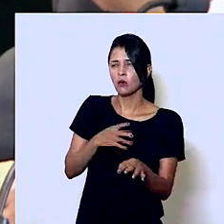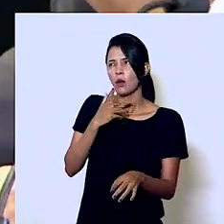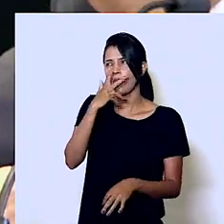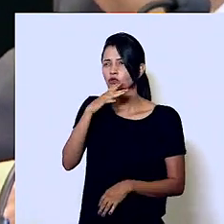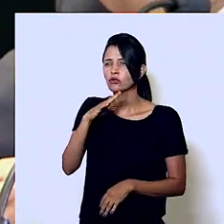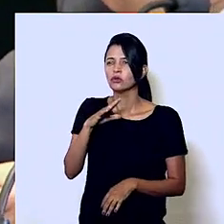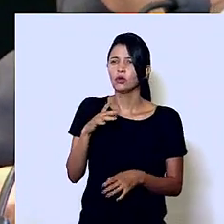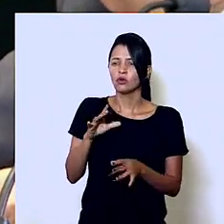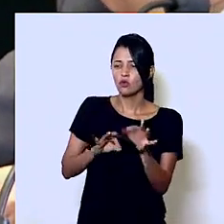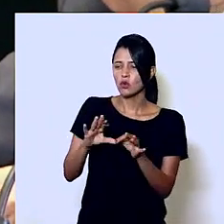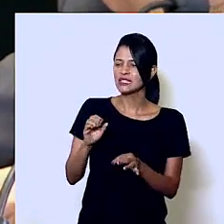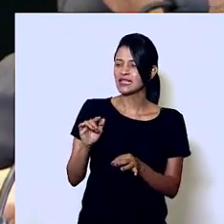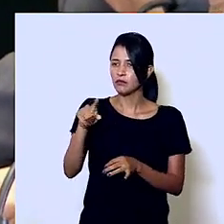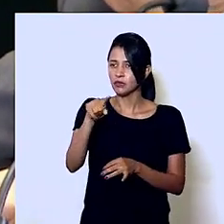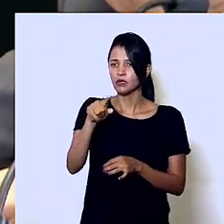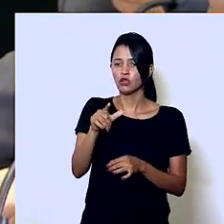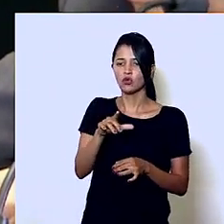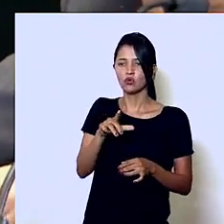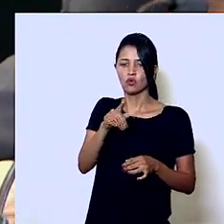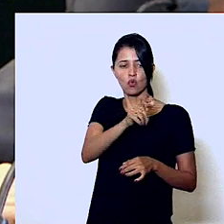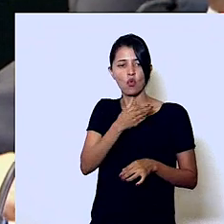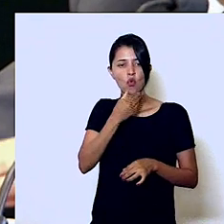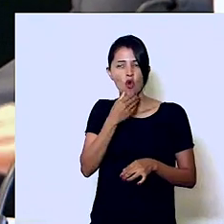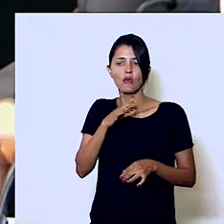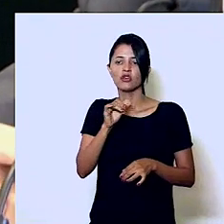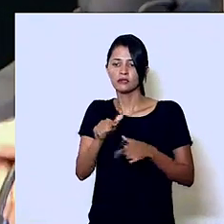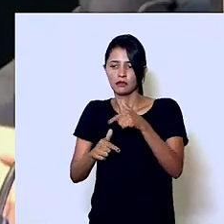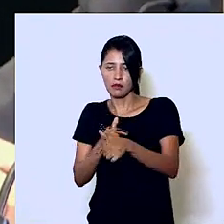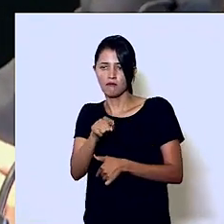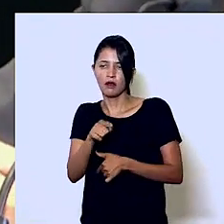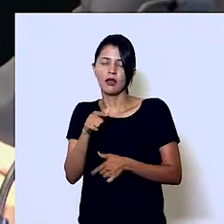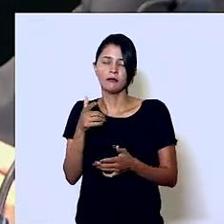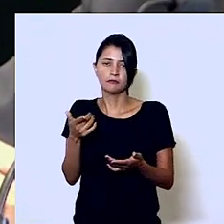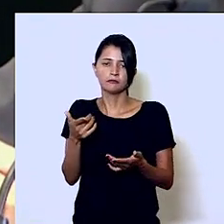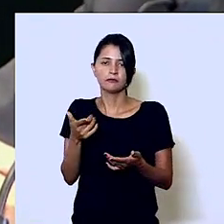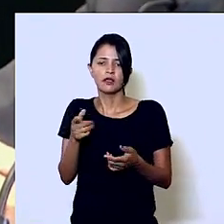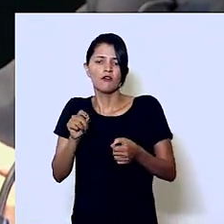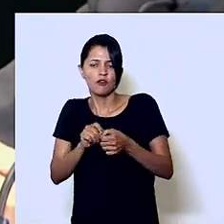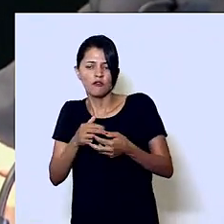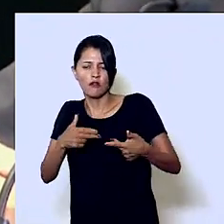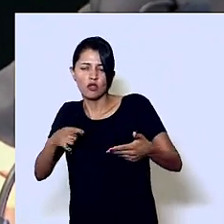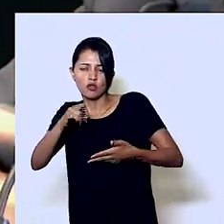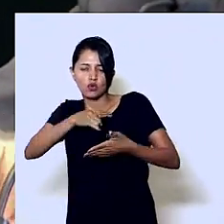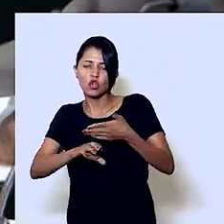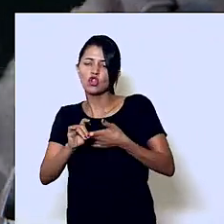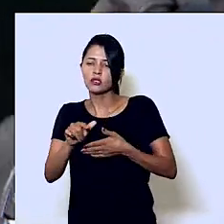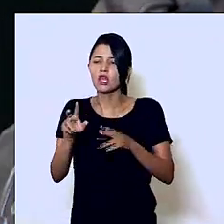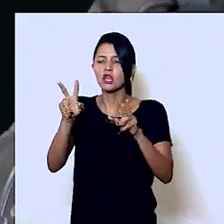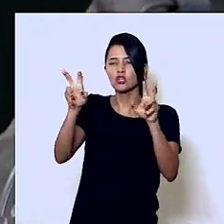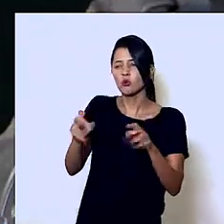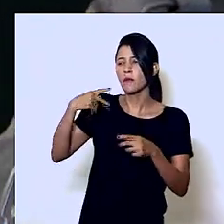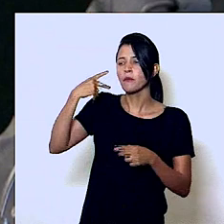na gestão do ministro Guerreiro, foram feitos dossiês sobre política externa, os principais temas, os